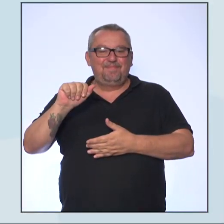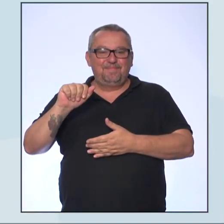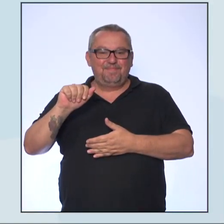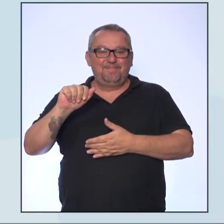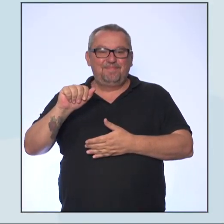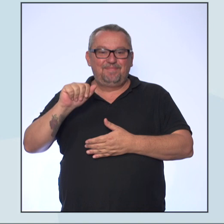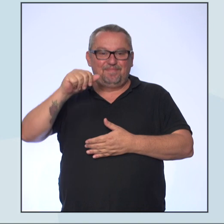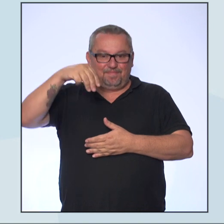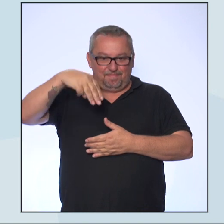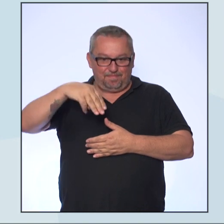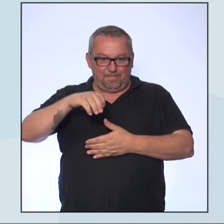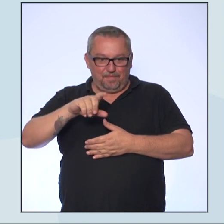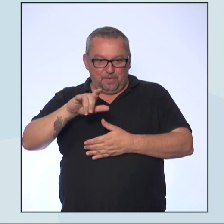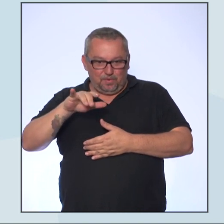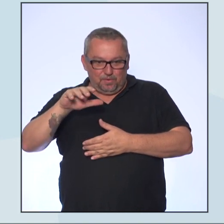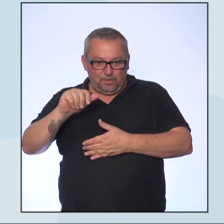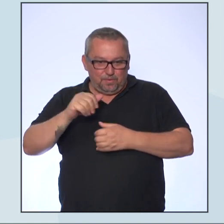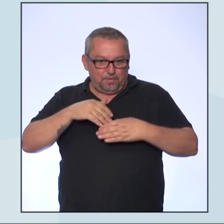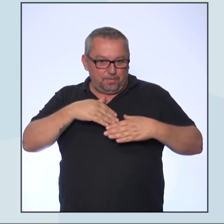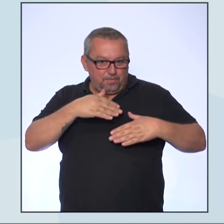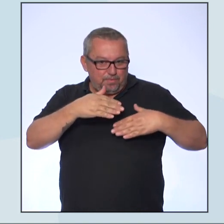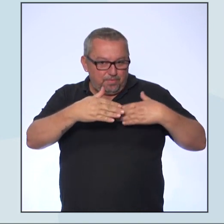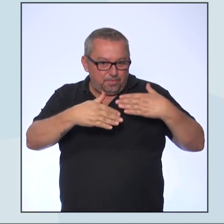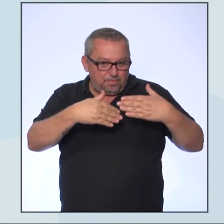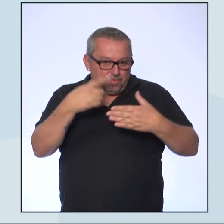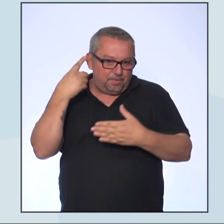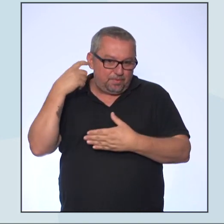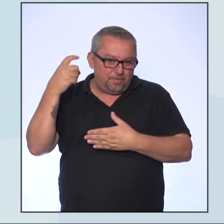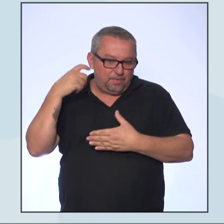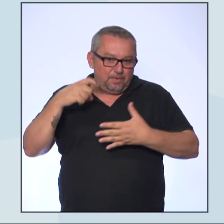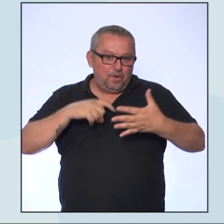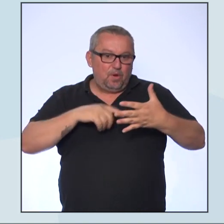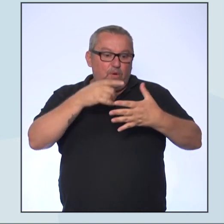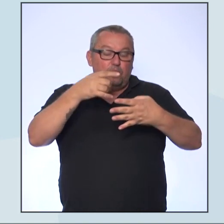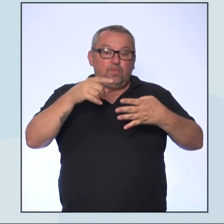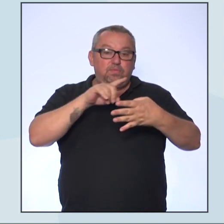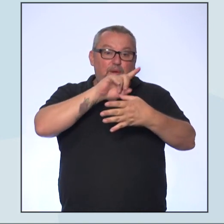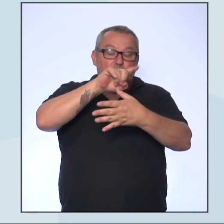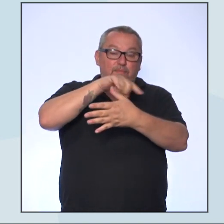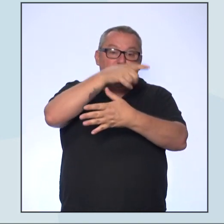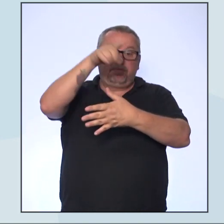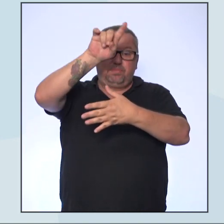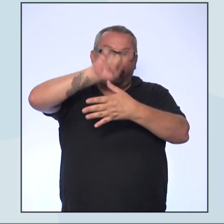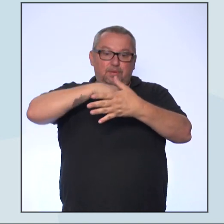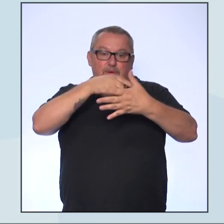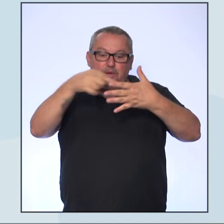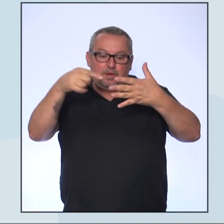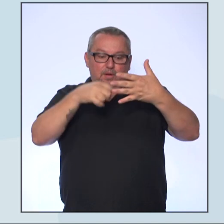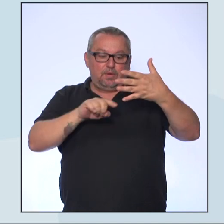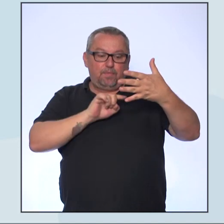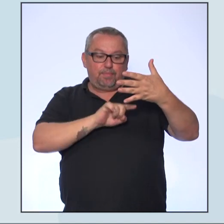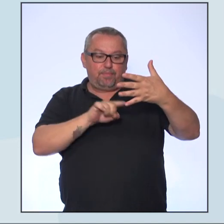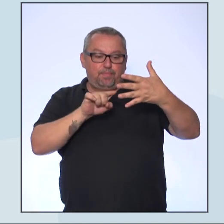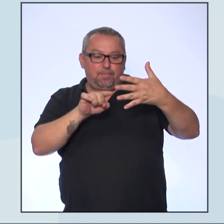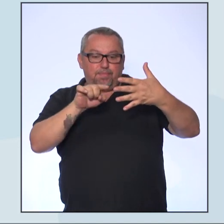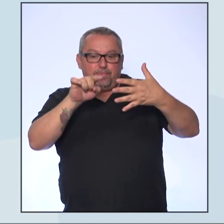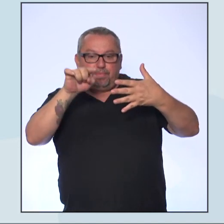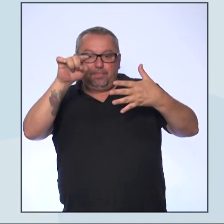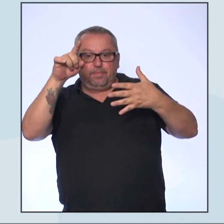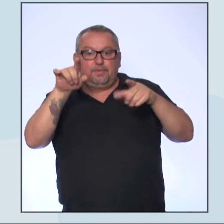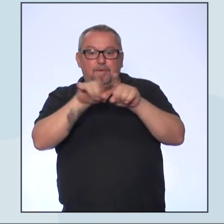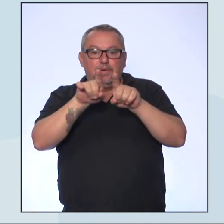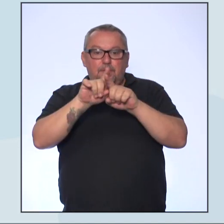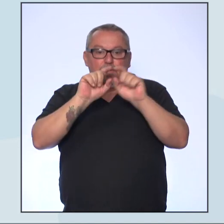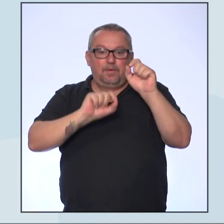Melodia, configuração sequenciada de sons, notas de diversas alturas, que obedece uma estrutura rítmica ao longo do